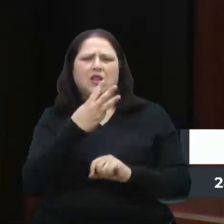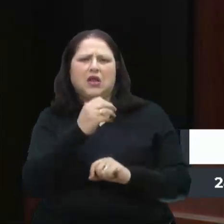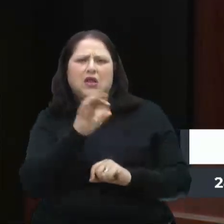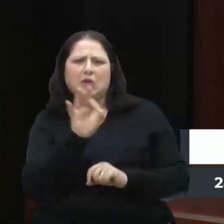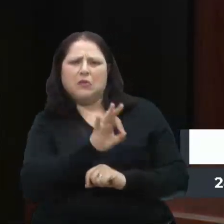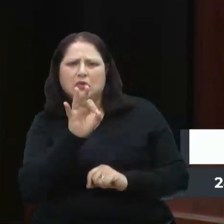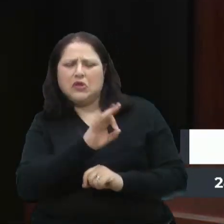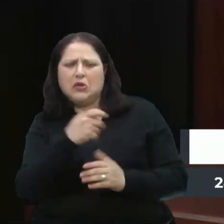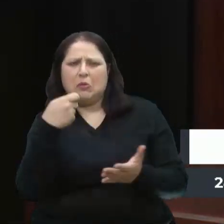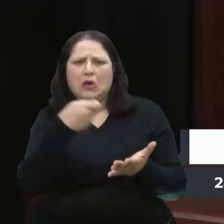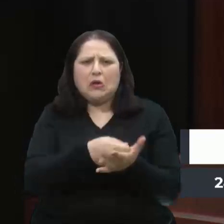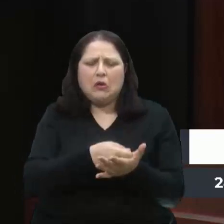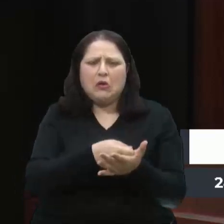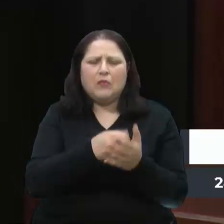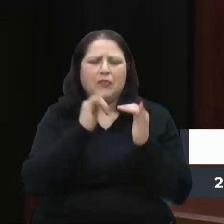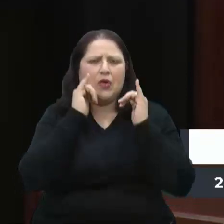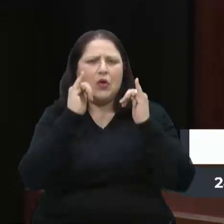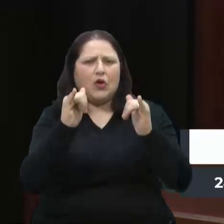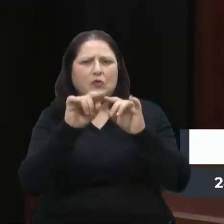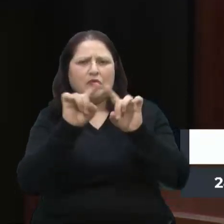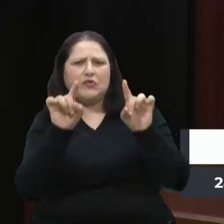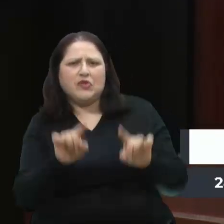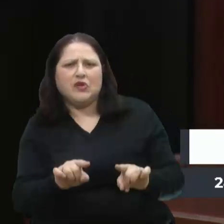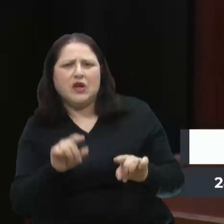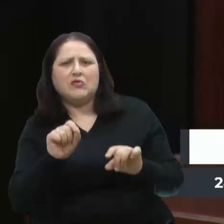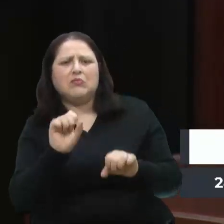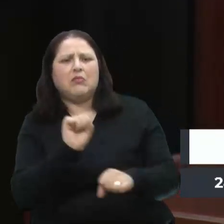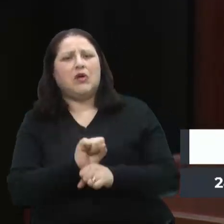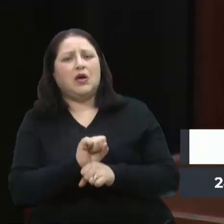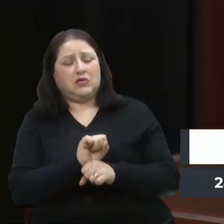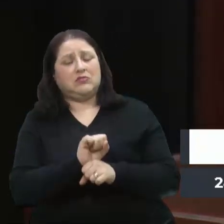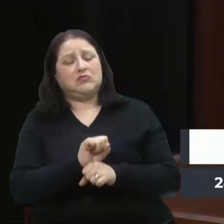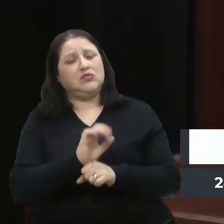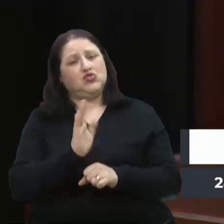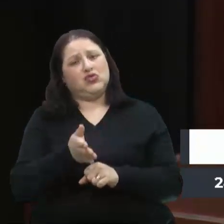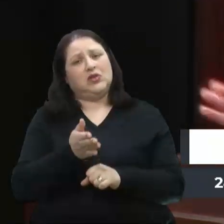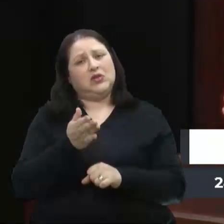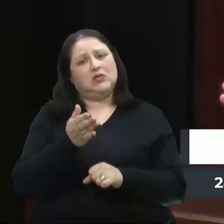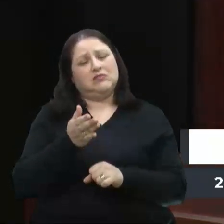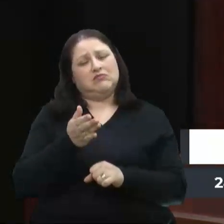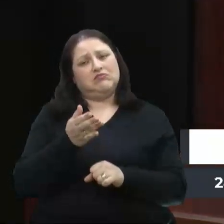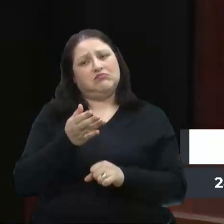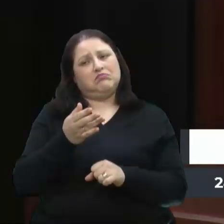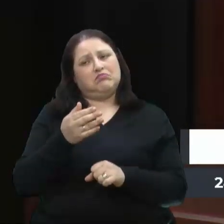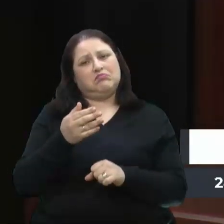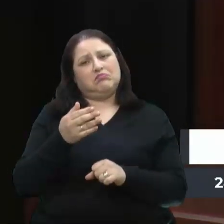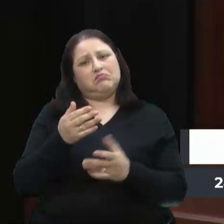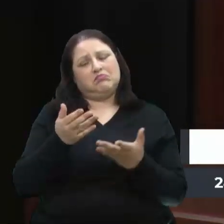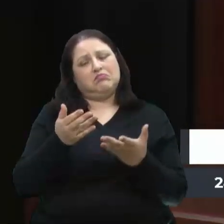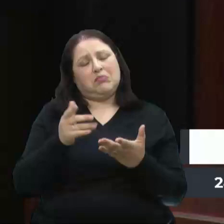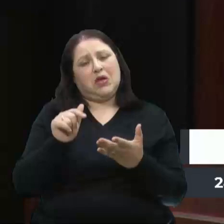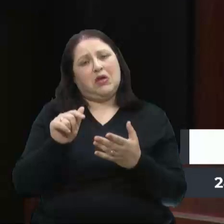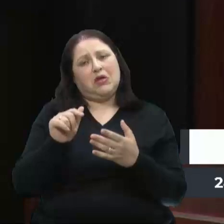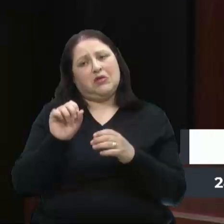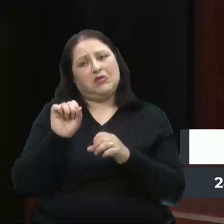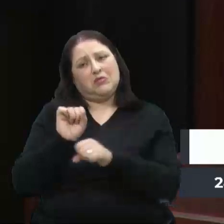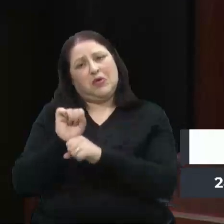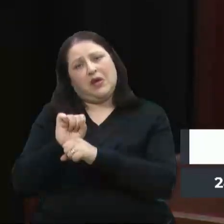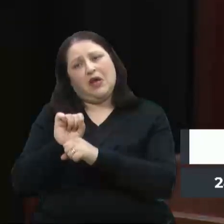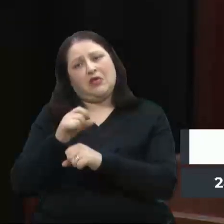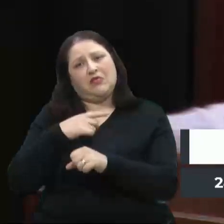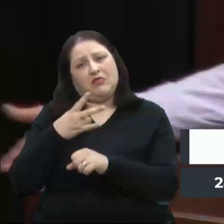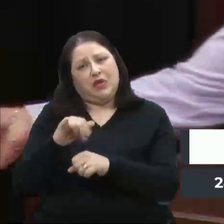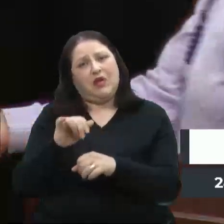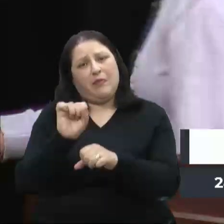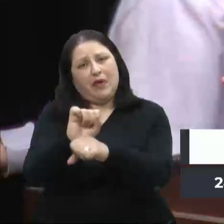pago, a paralisação era algo esperado. Então, me causa muita estranheza o secretário ter